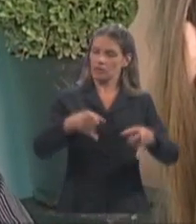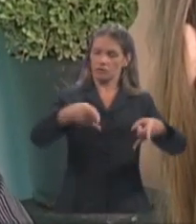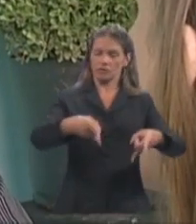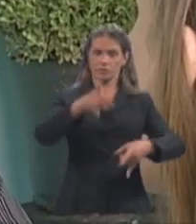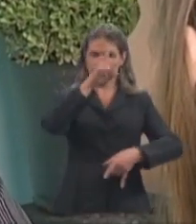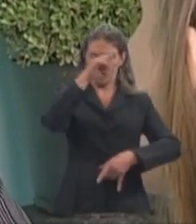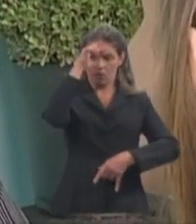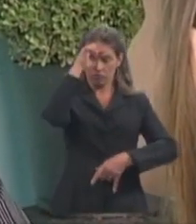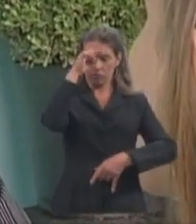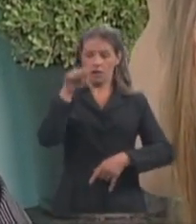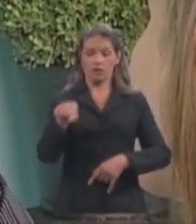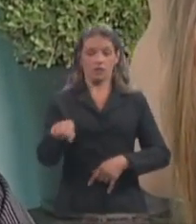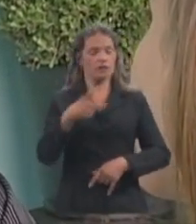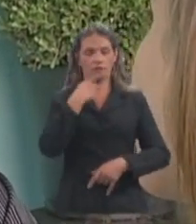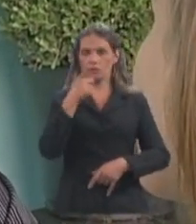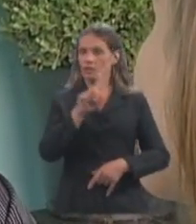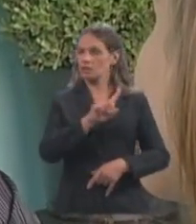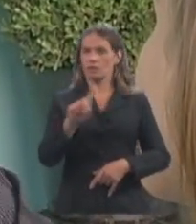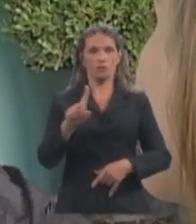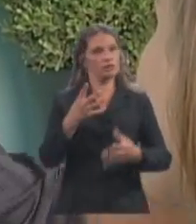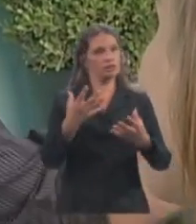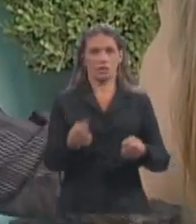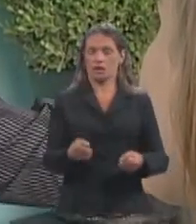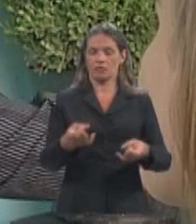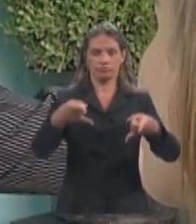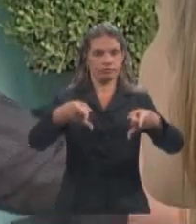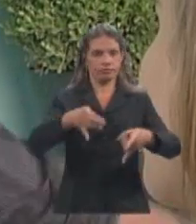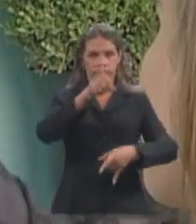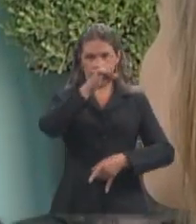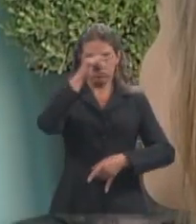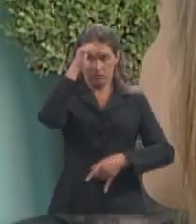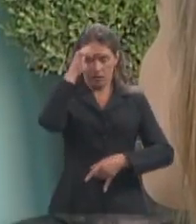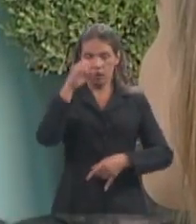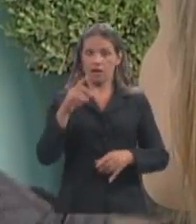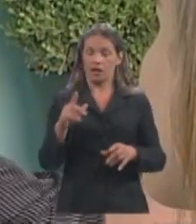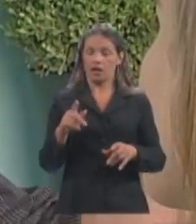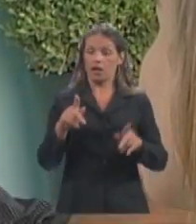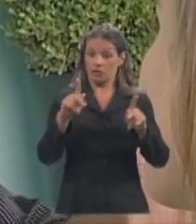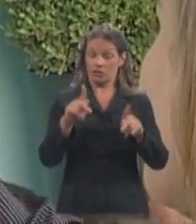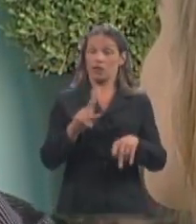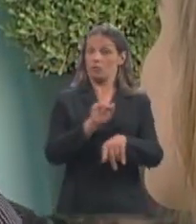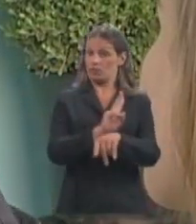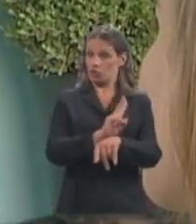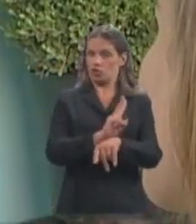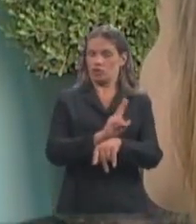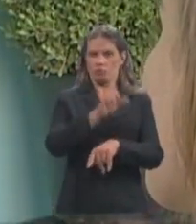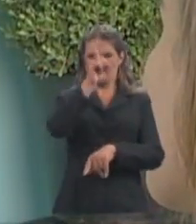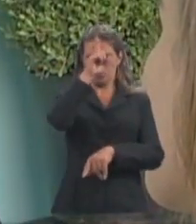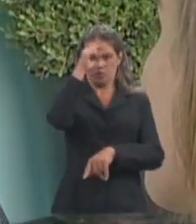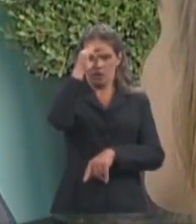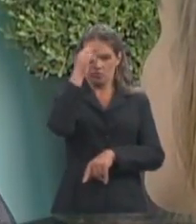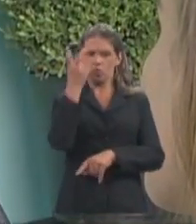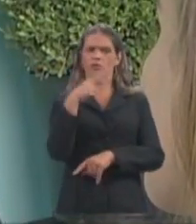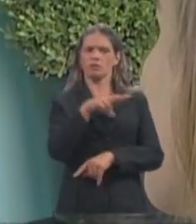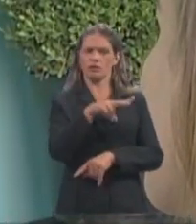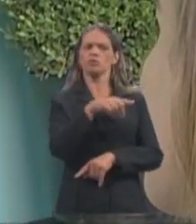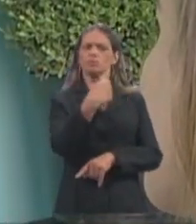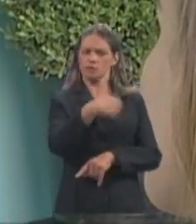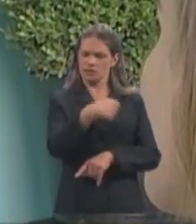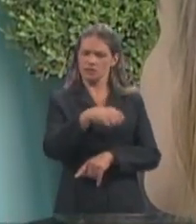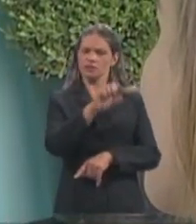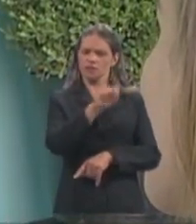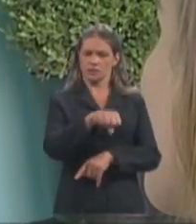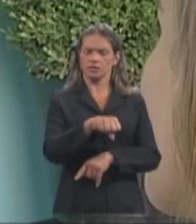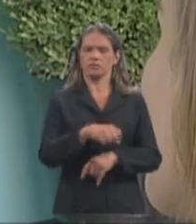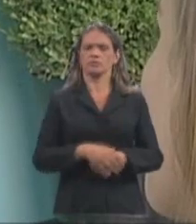internado e ele disse que não ia ser entrenado aí os os rapazes responsáveis pela segurança saíram na porta e olharam para ele diseram assim cara tu vai ter que ser internado